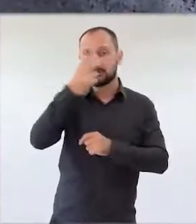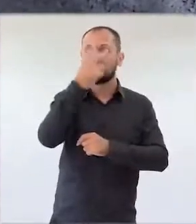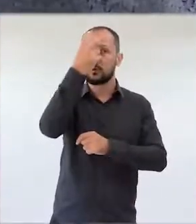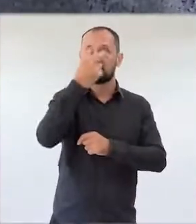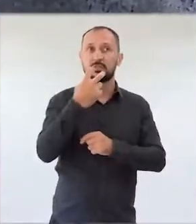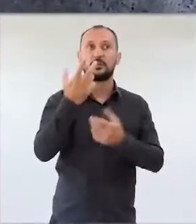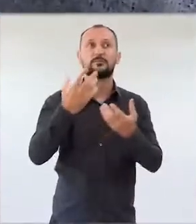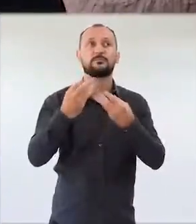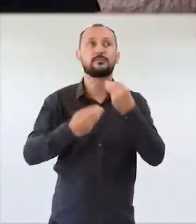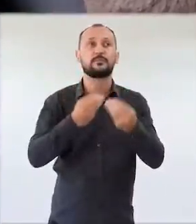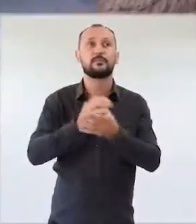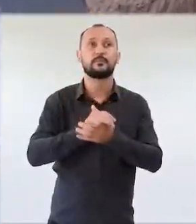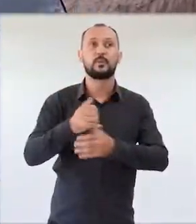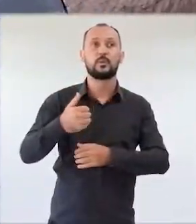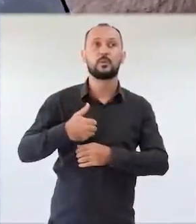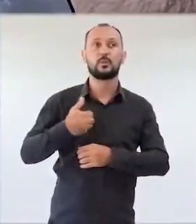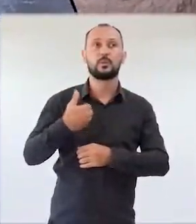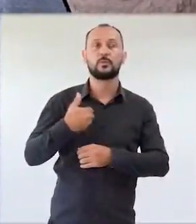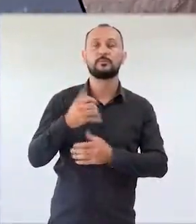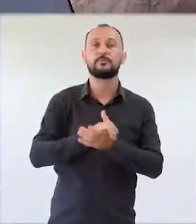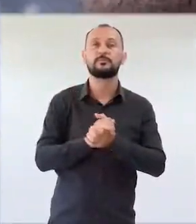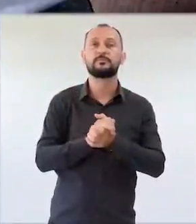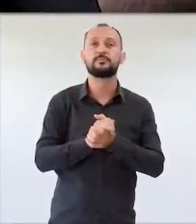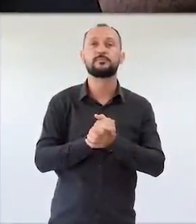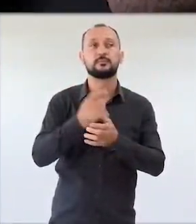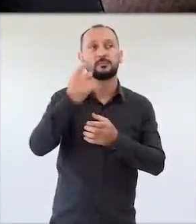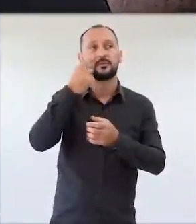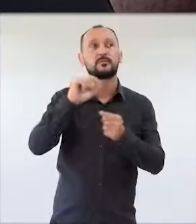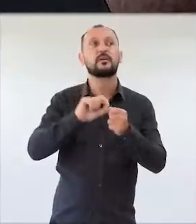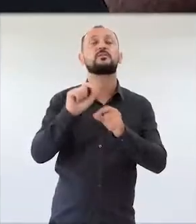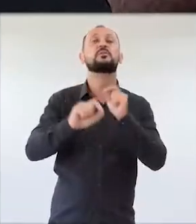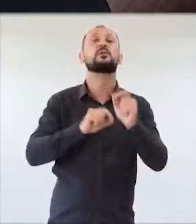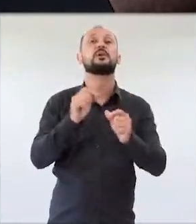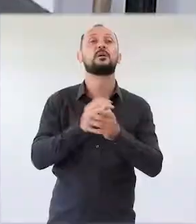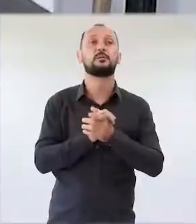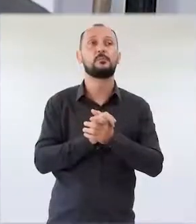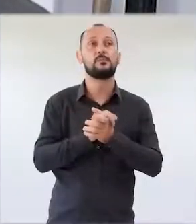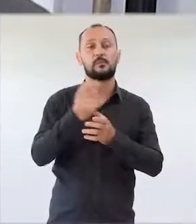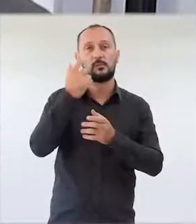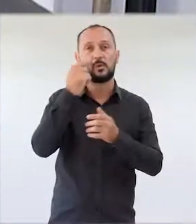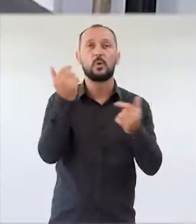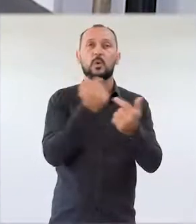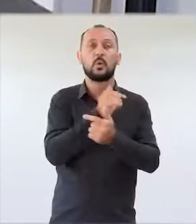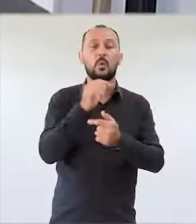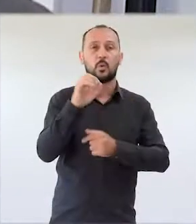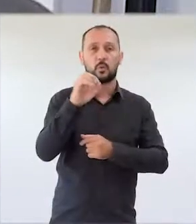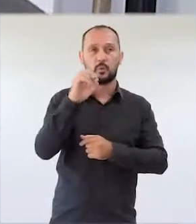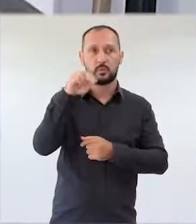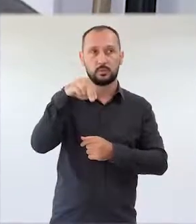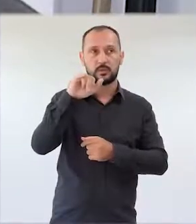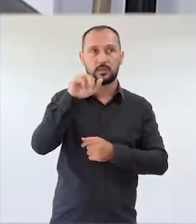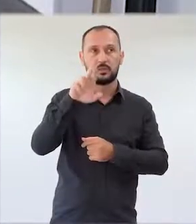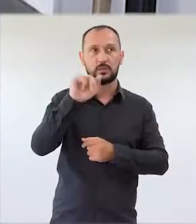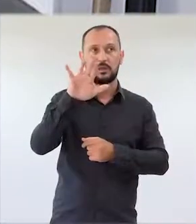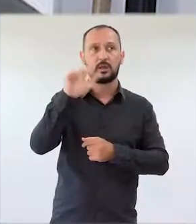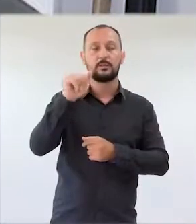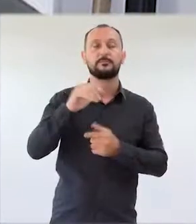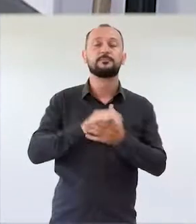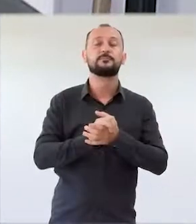ficou cega, né? Com a idade ela foi ficando cega, e o que ela faz com isso? O Onírica é um